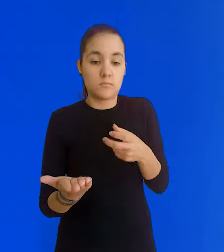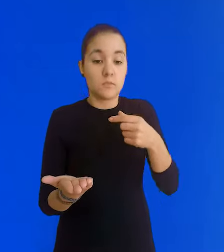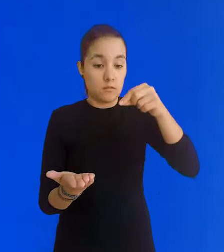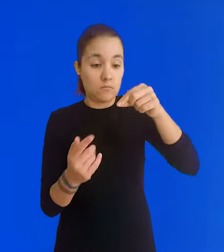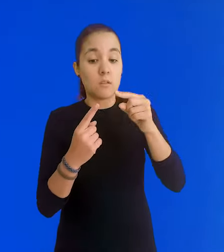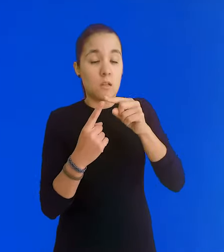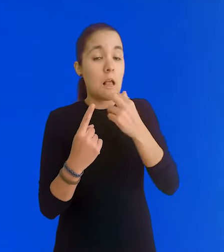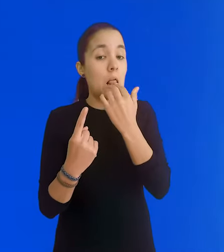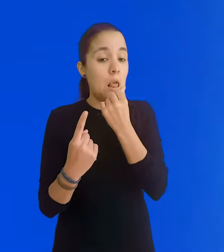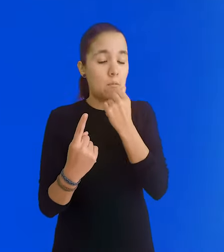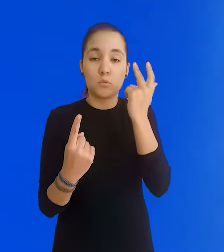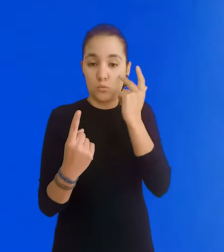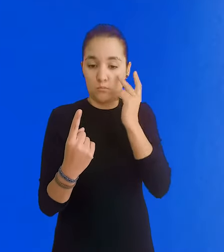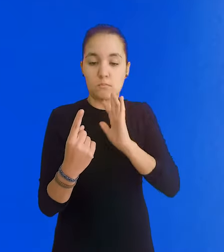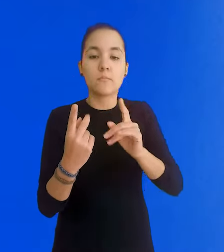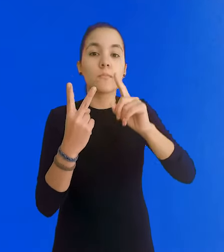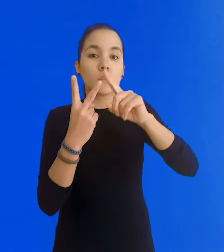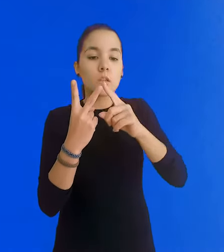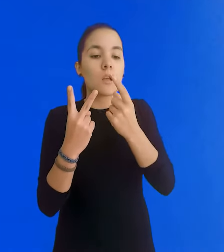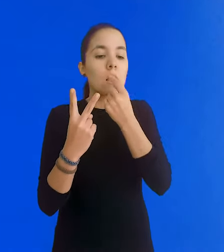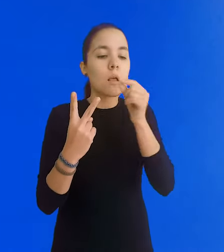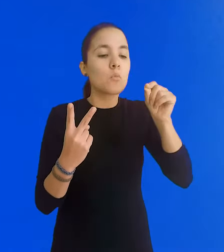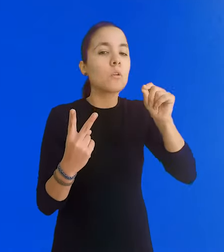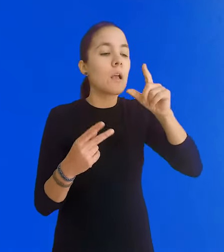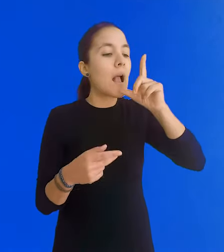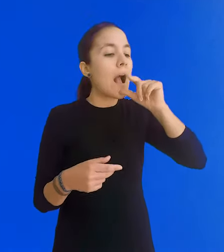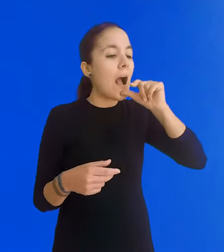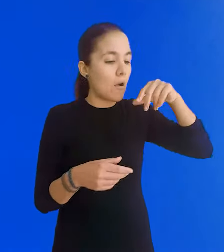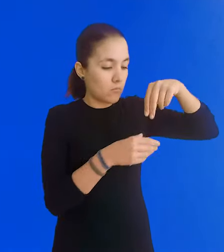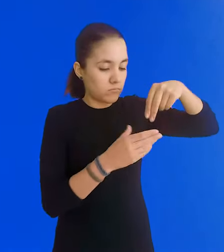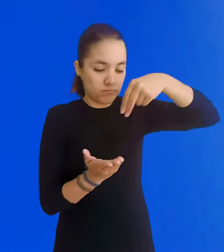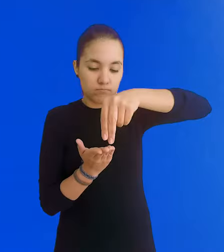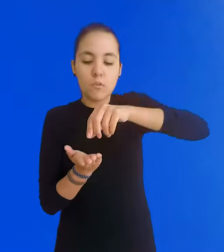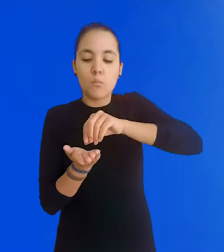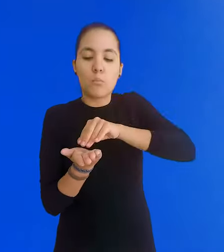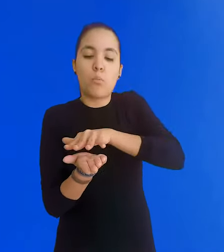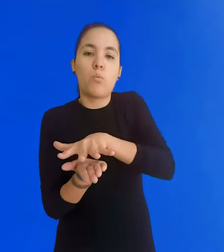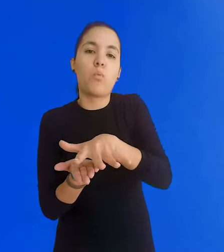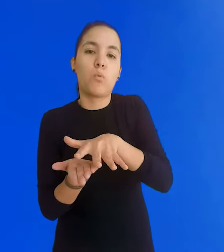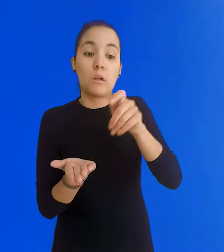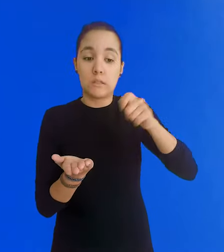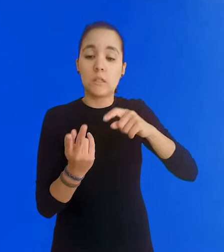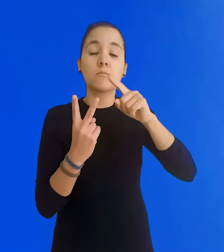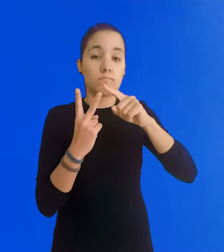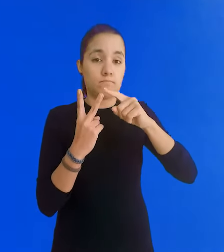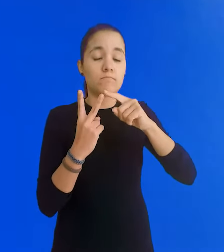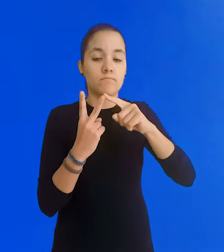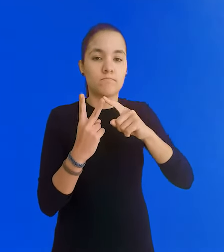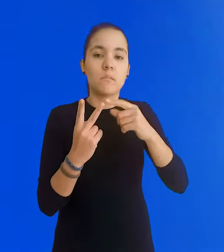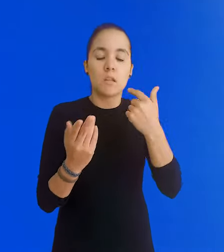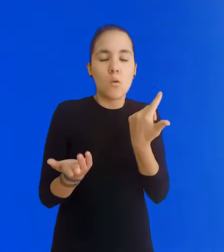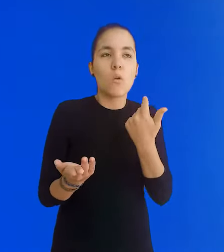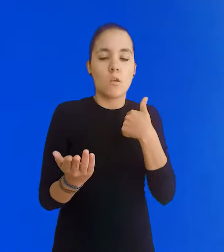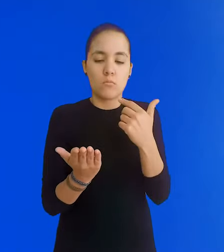lápis convencional e também estou usando um lápis aquarelável, que tem um pigmento que é diluível em água. Então, eu vou